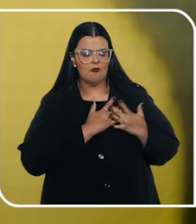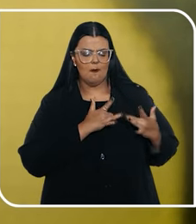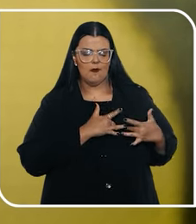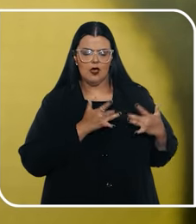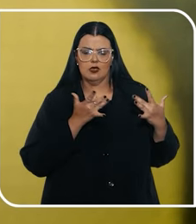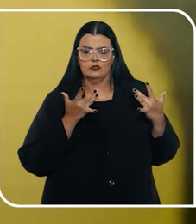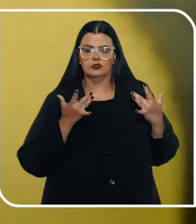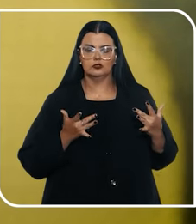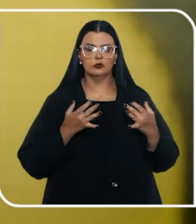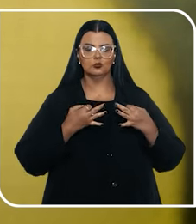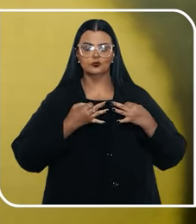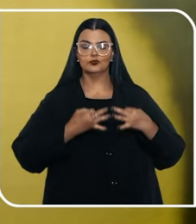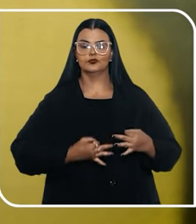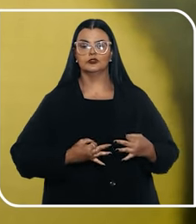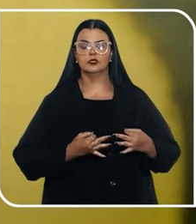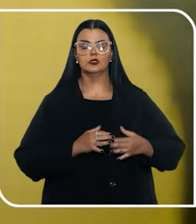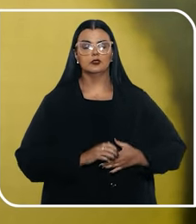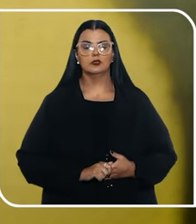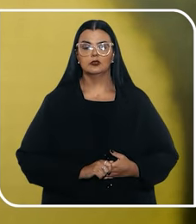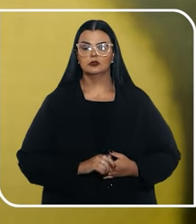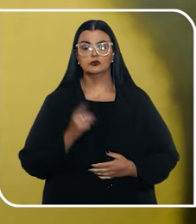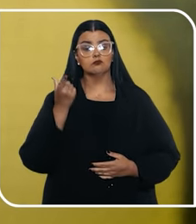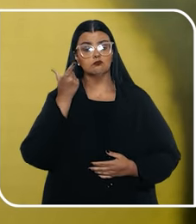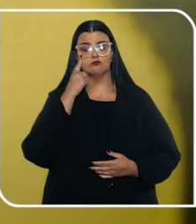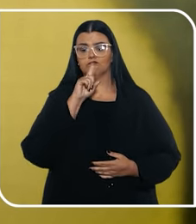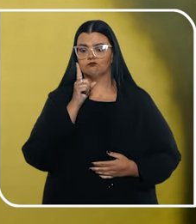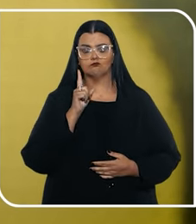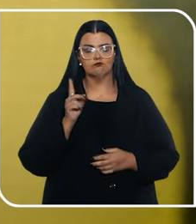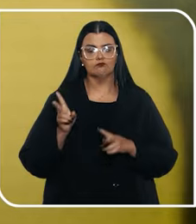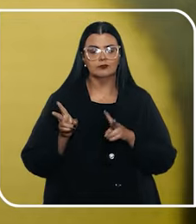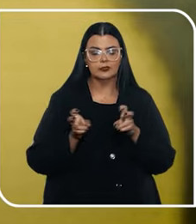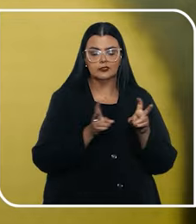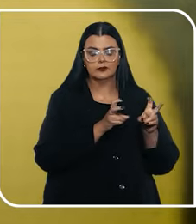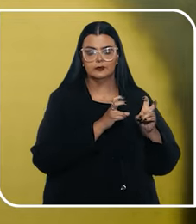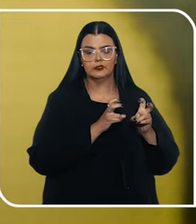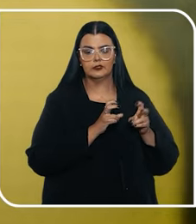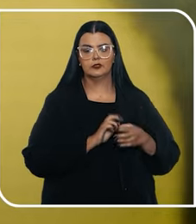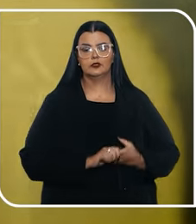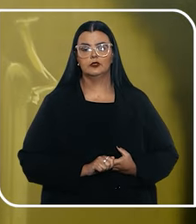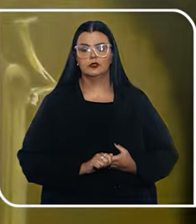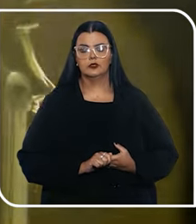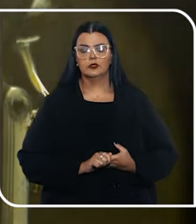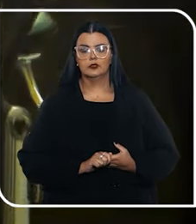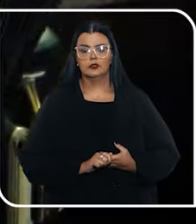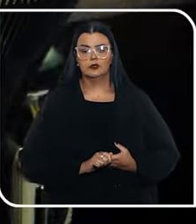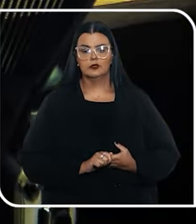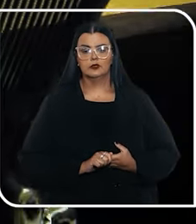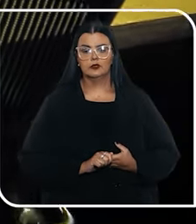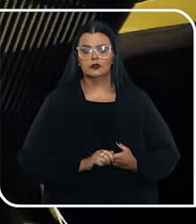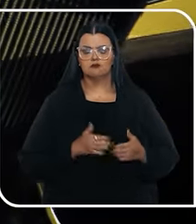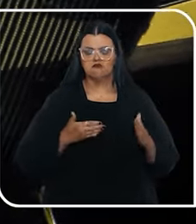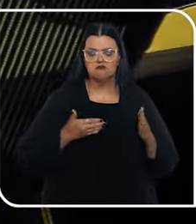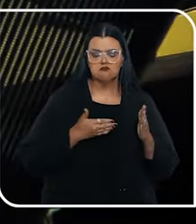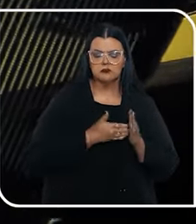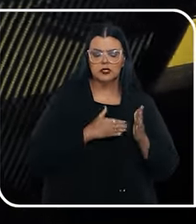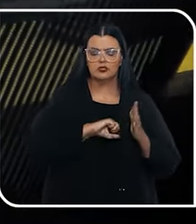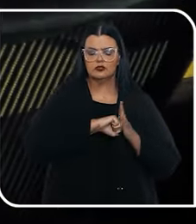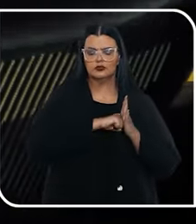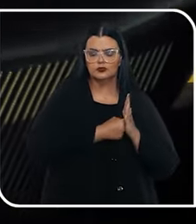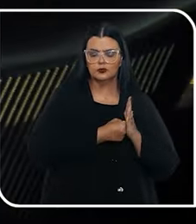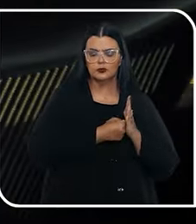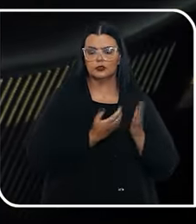envolve paixão, envolve dignidade. Eu não consigo verificar aqui nenhum tipo